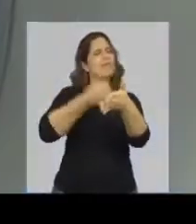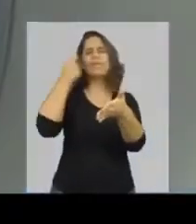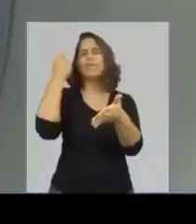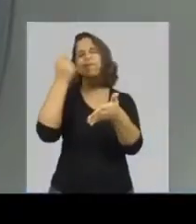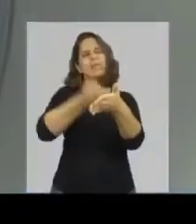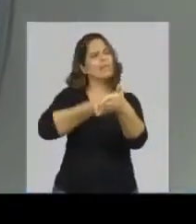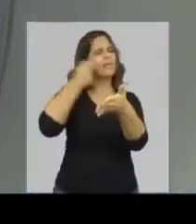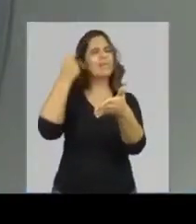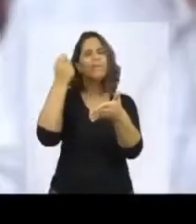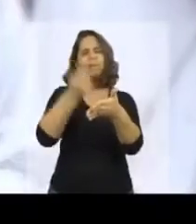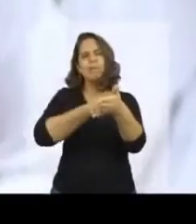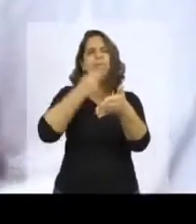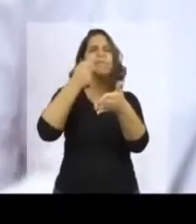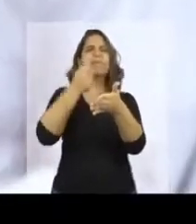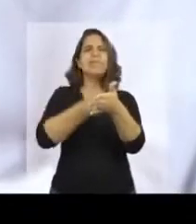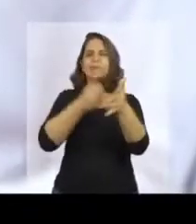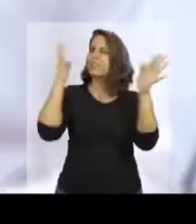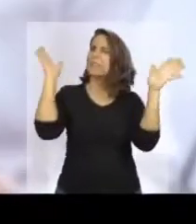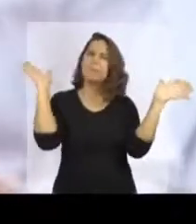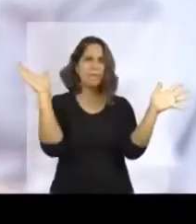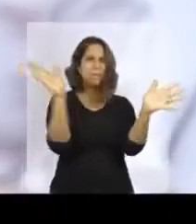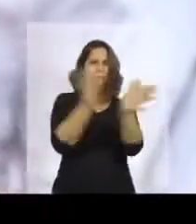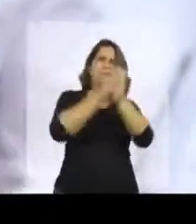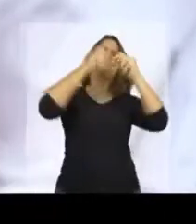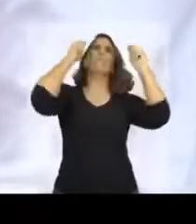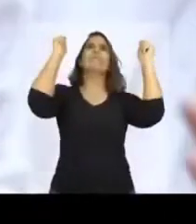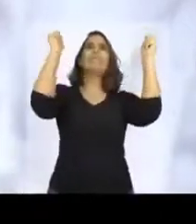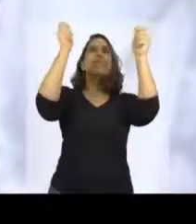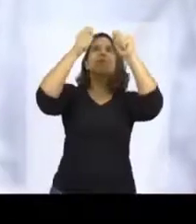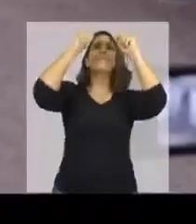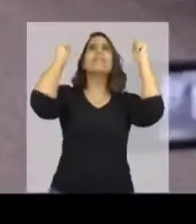guerra continua.